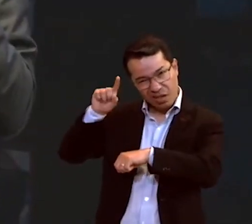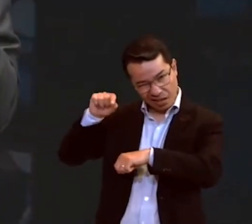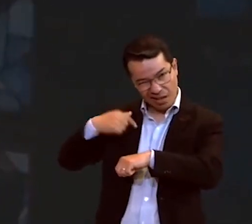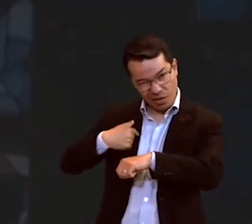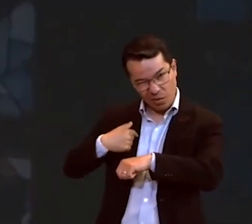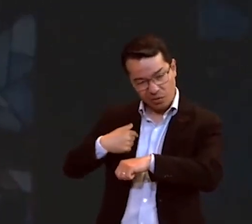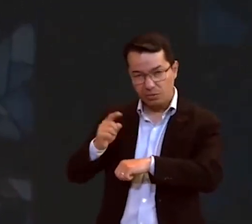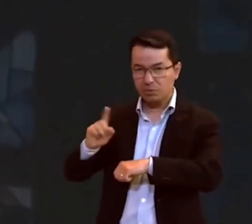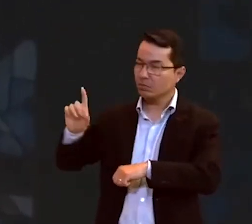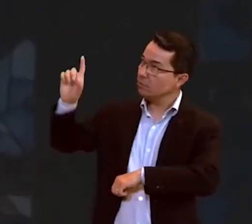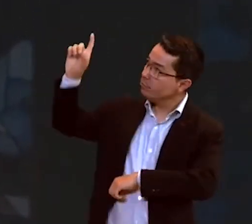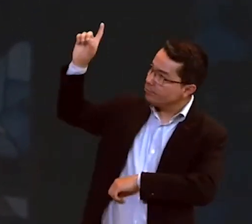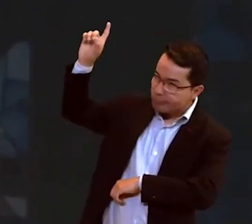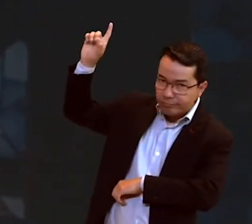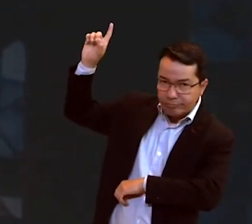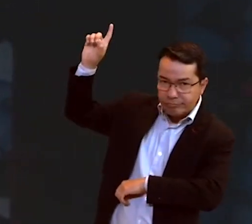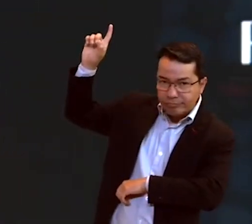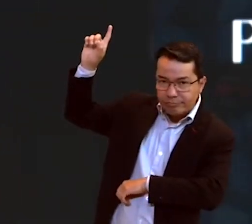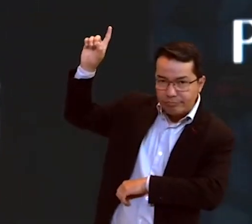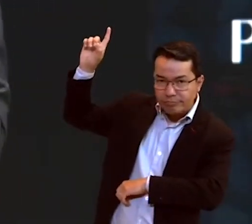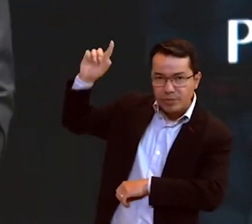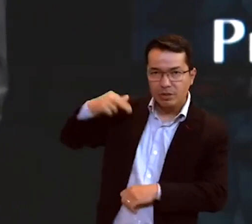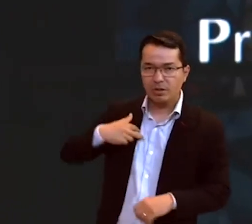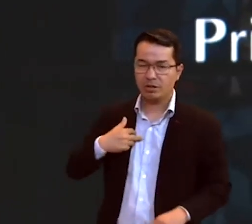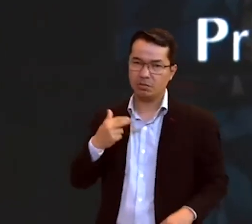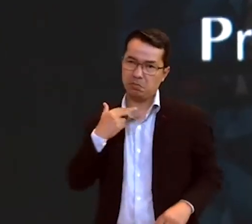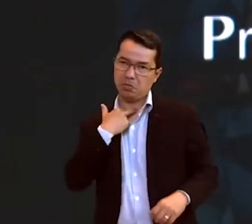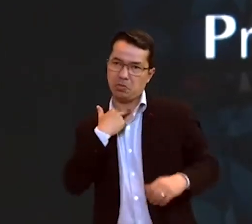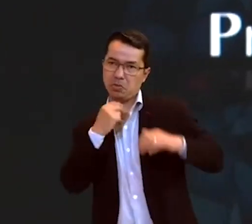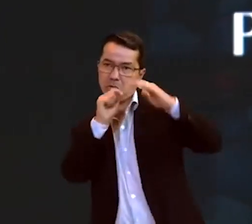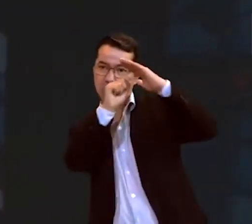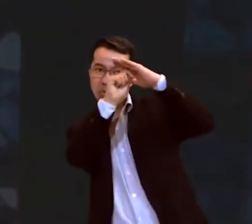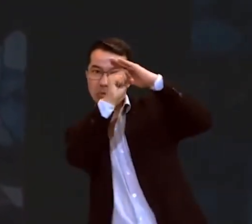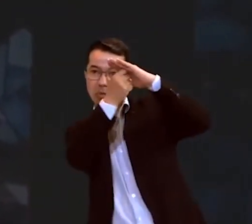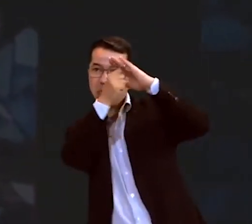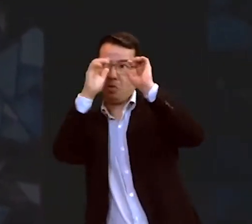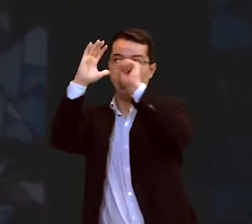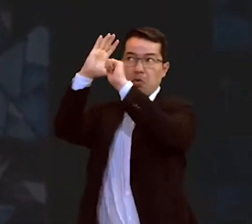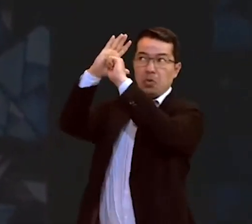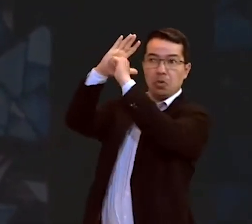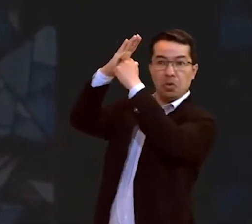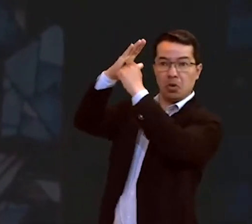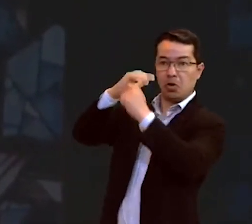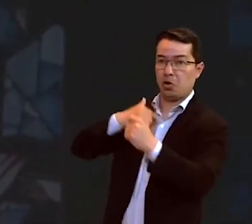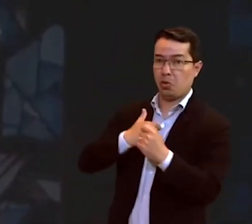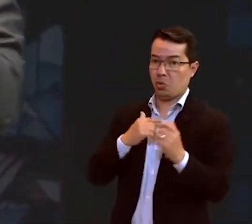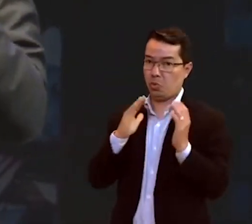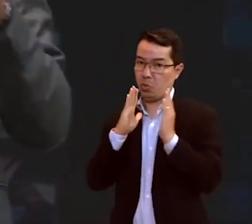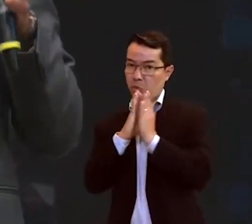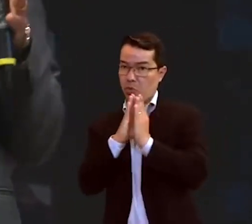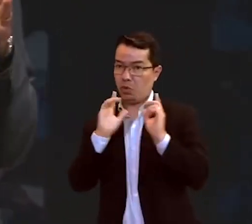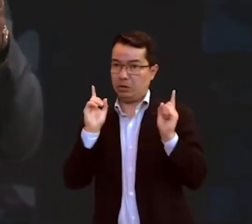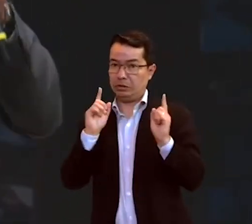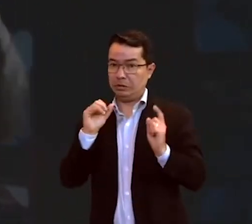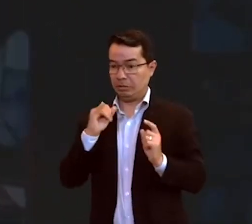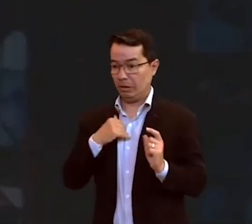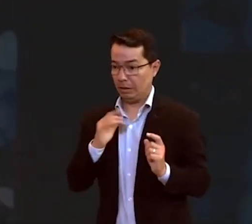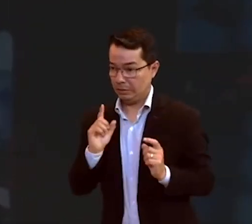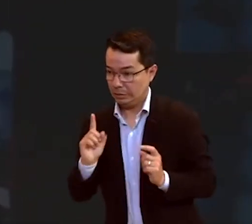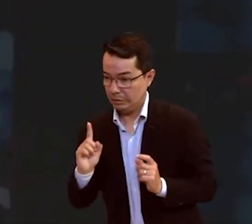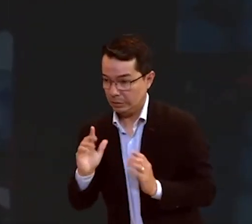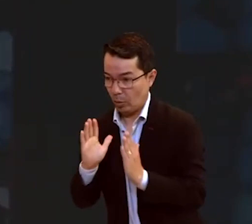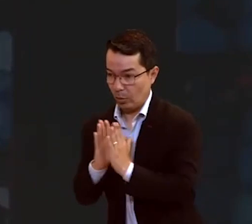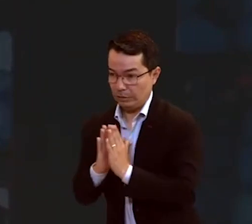pode ser uma trava de fé. Ah, eu não vou orar, eu não sei se Deus vai curar. E se Deus não curar, como é que eu